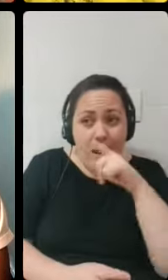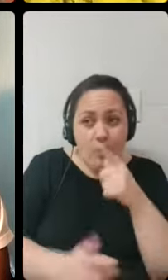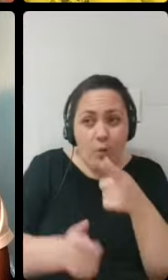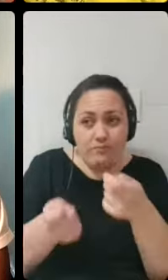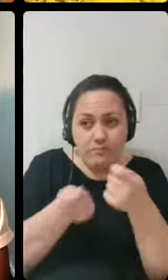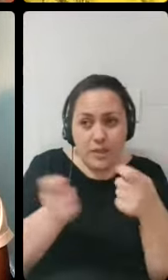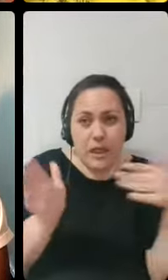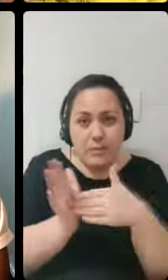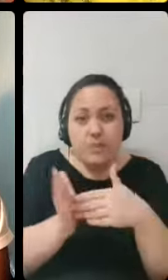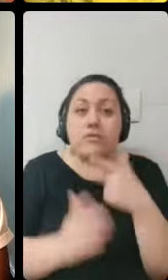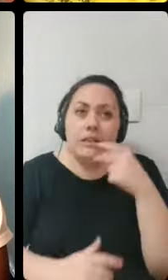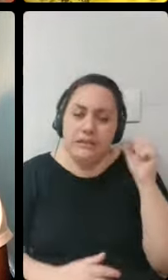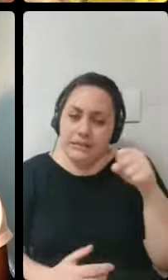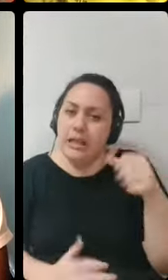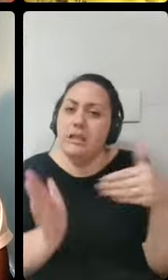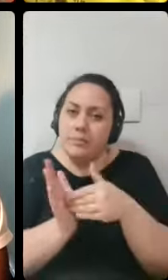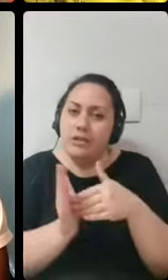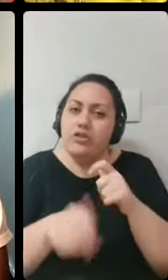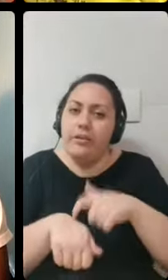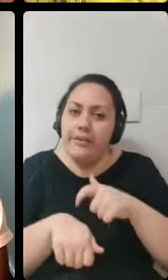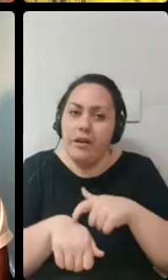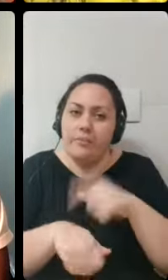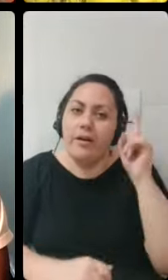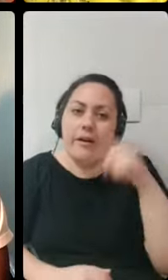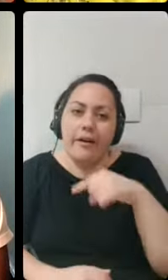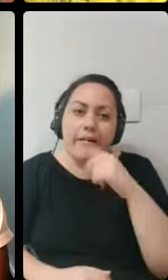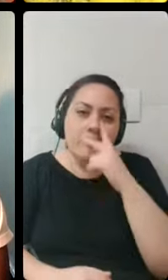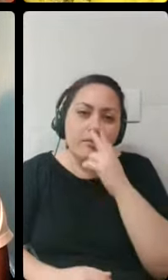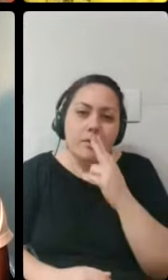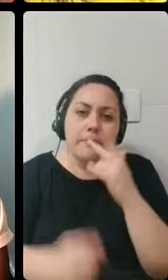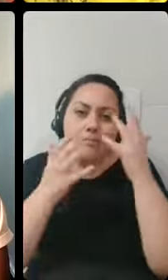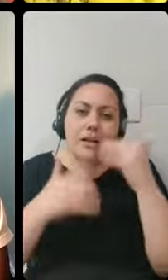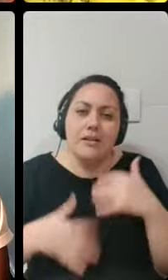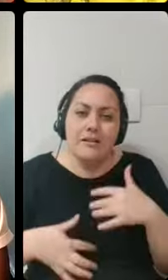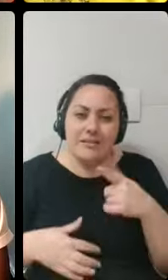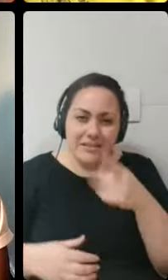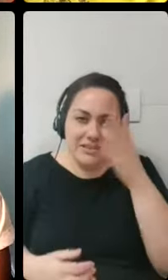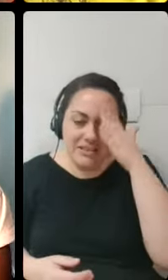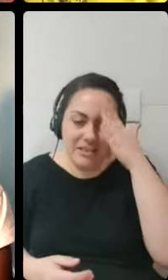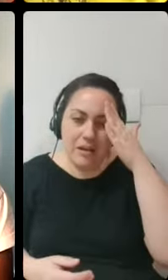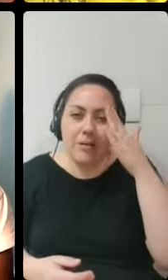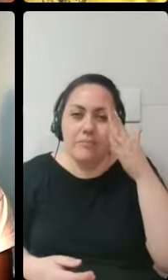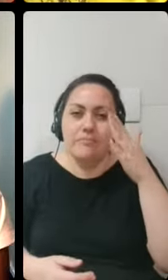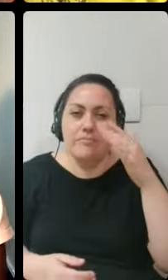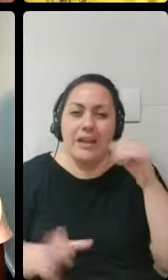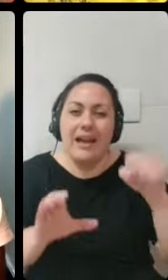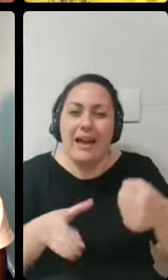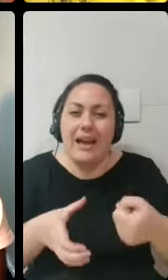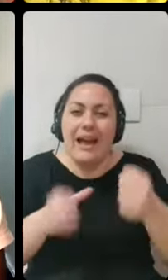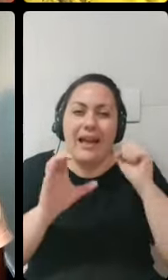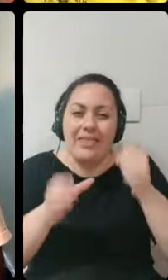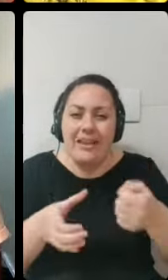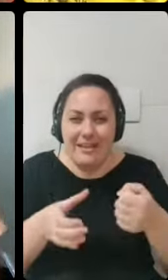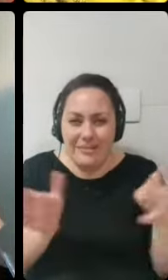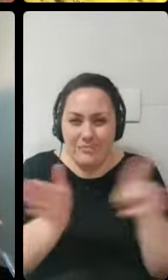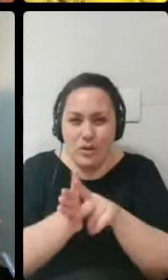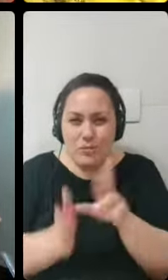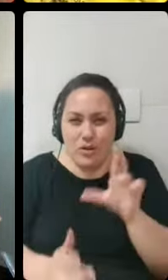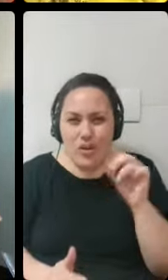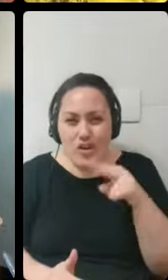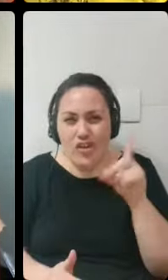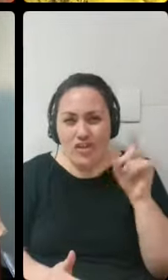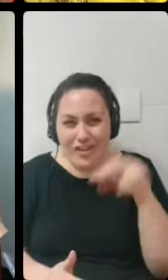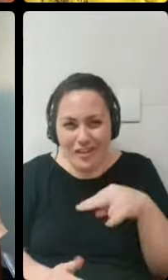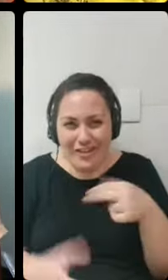Água racionada, e aí era banho de... A canequinha que a gente ganha no Rondon, que a gente ganha uma canequinha, ela serve pra tudo, na real. A